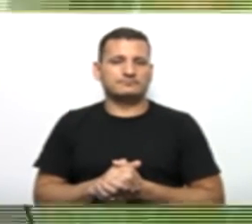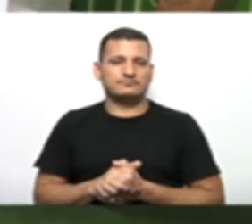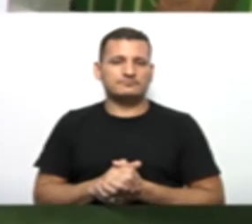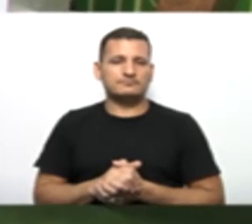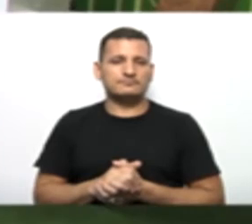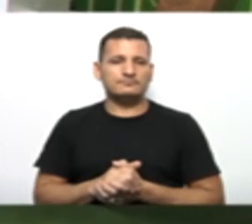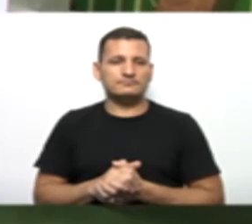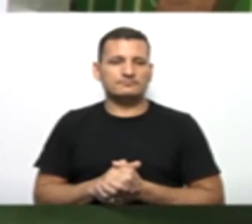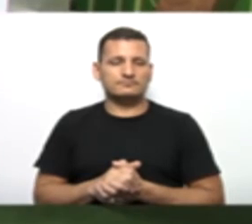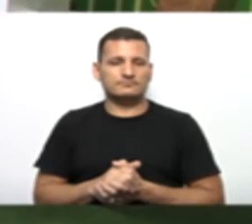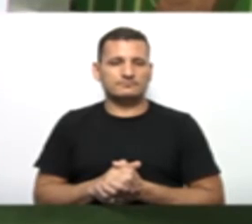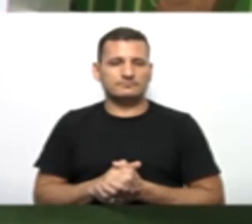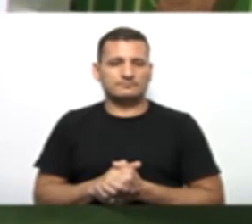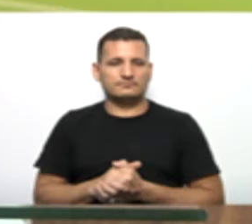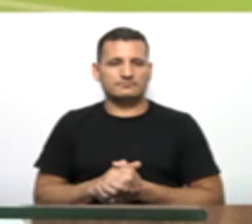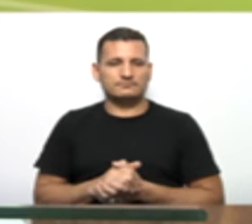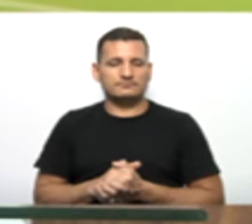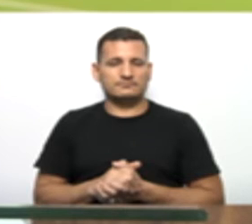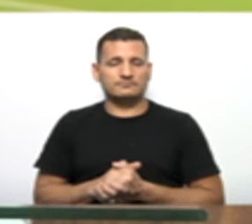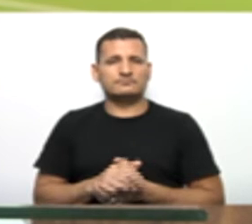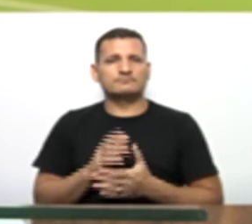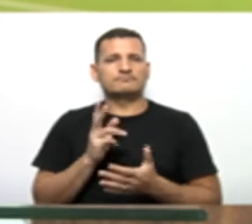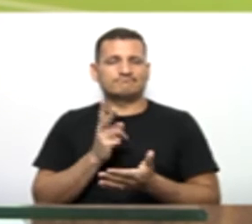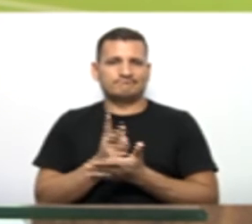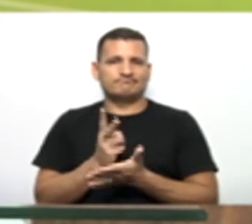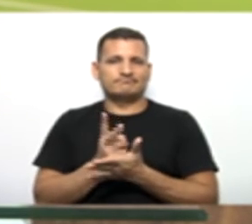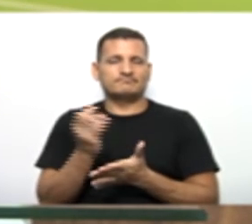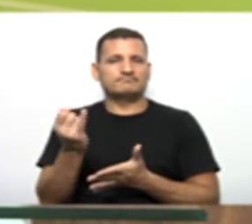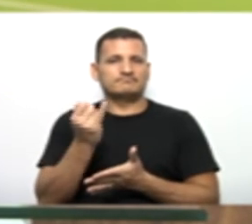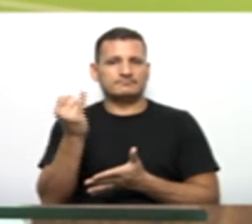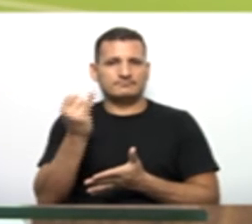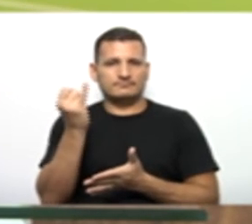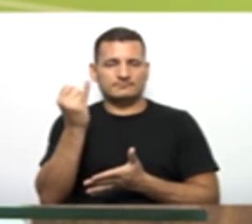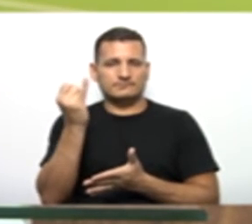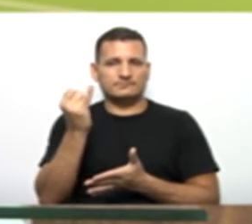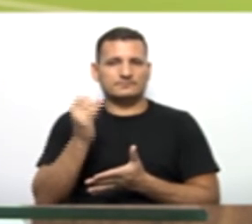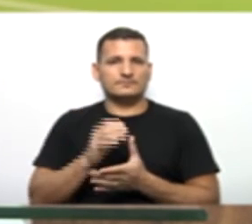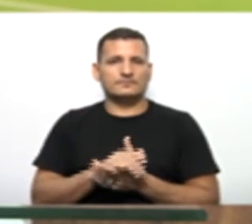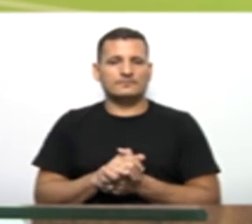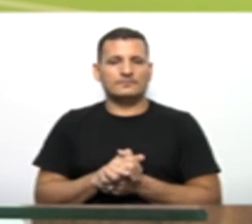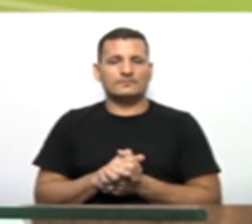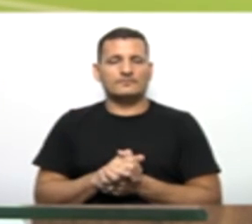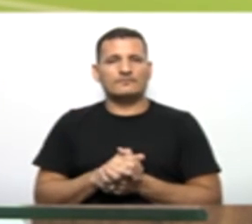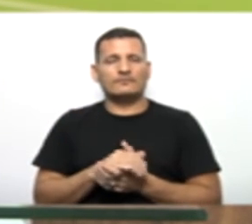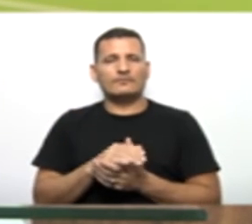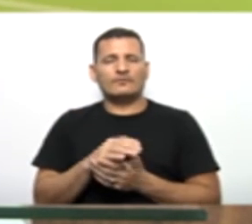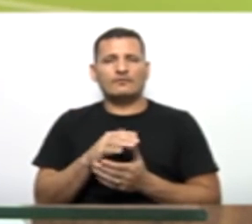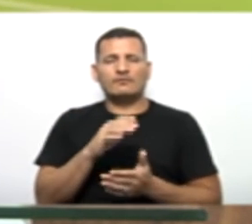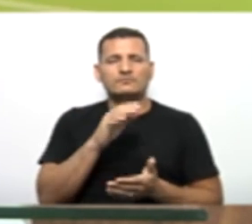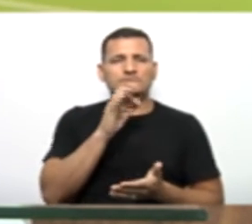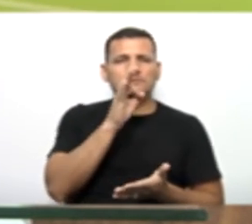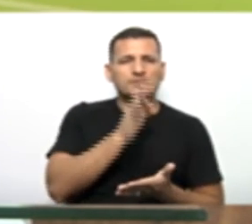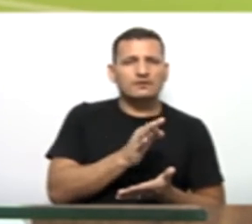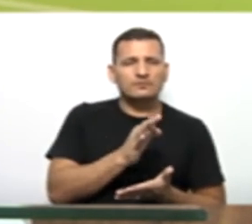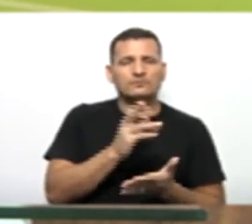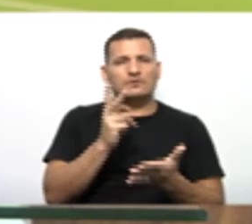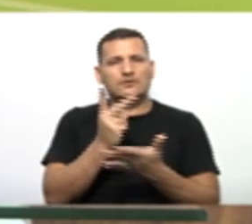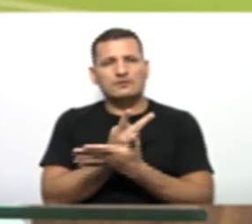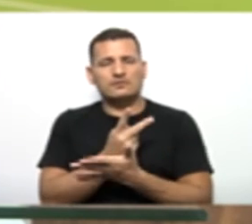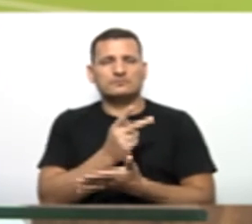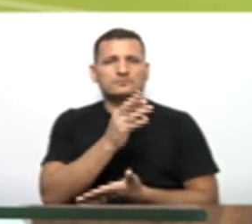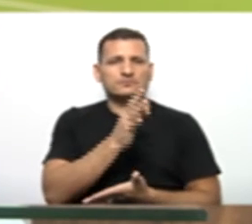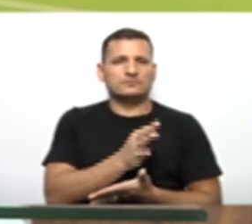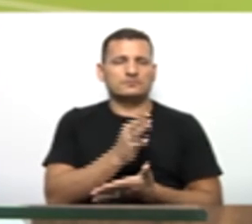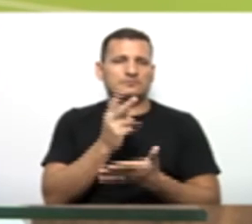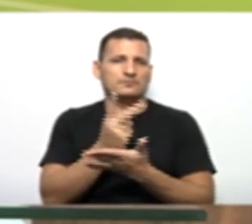professora Márcia? Exatamente. É sempre importante a gente registrar quando a gente acerta, mas mais